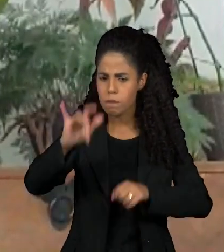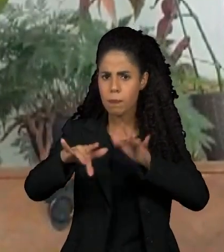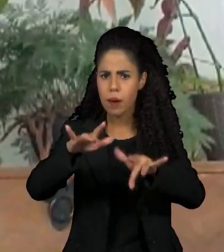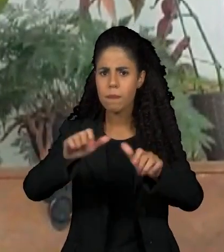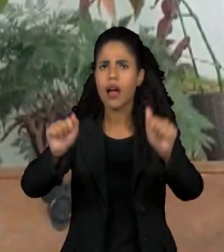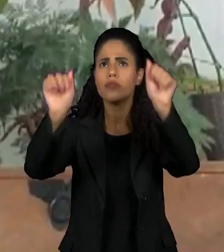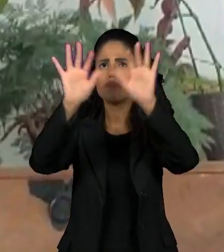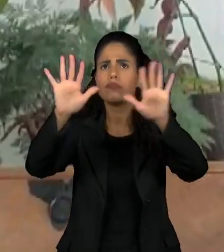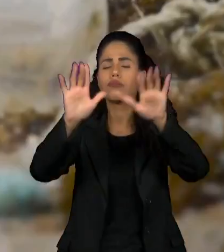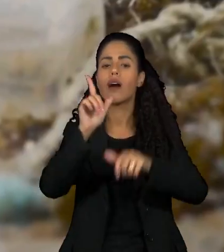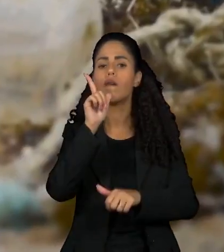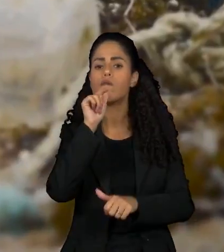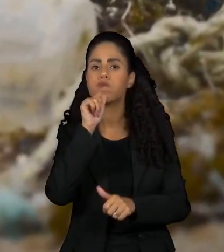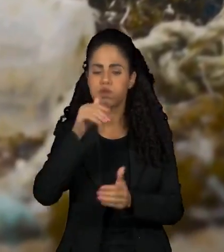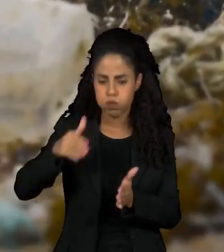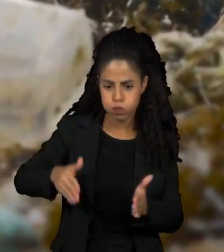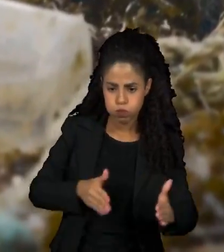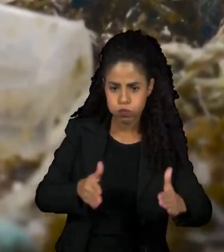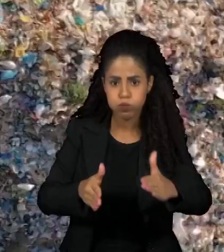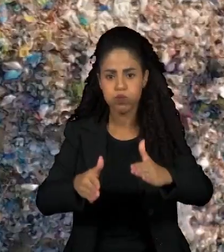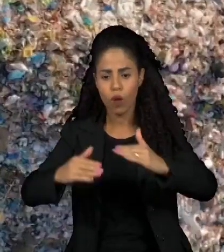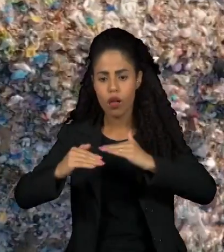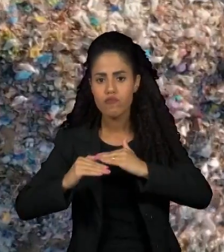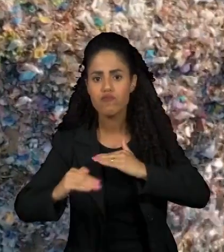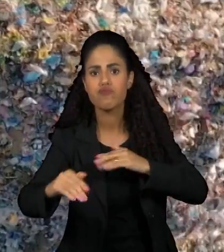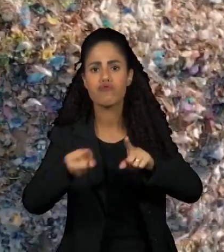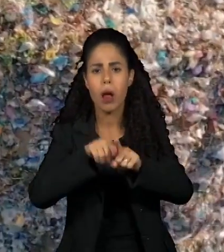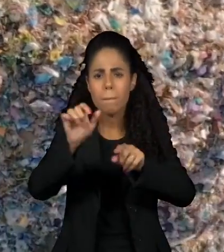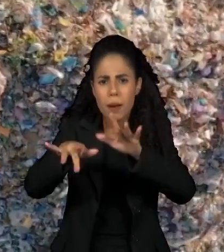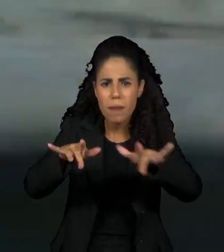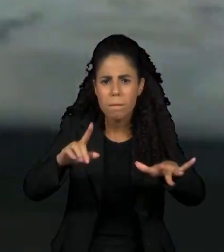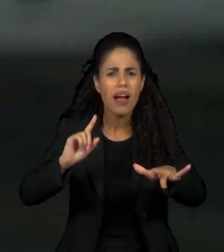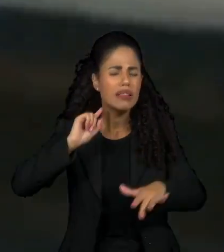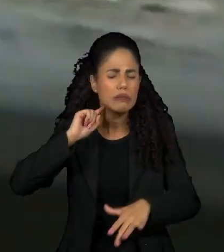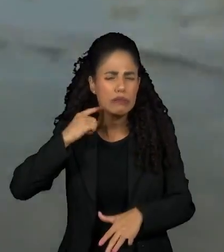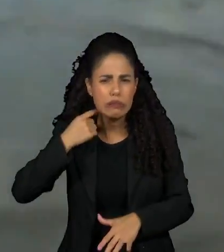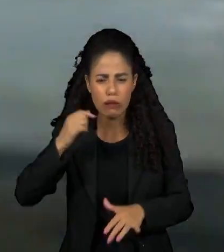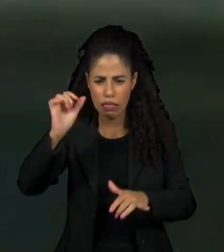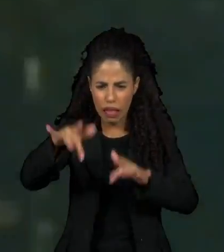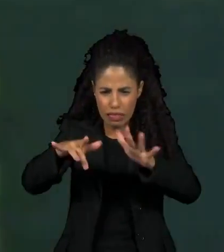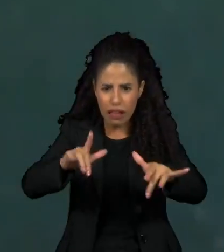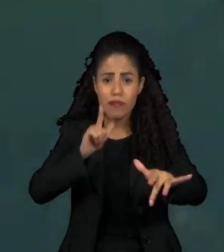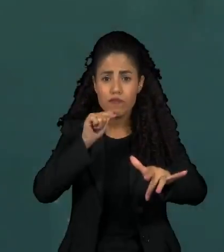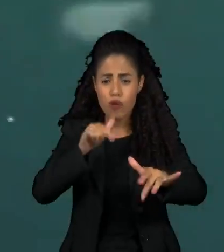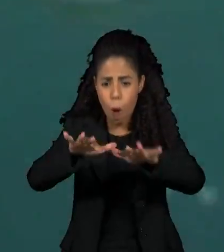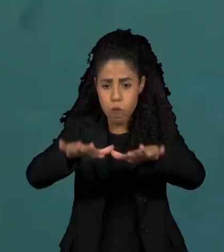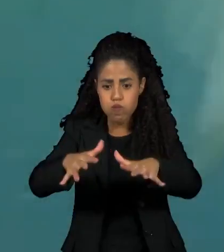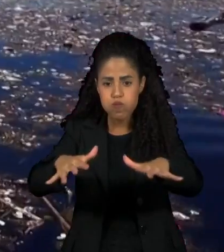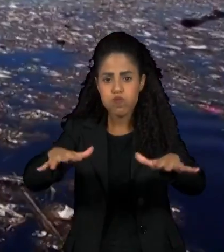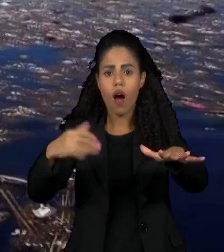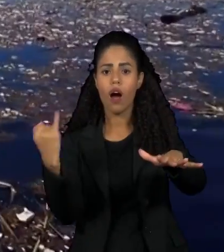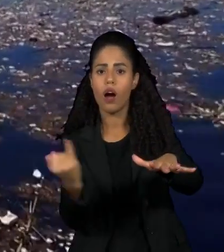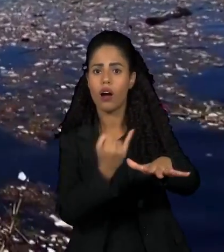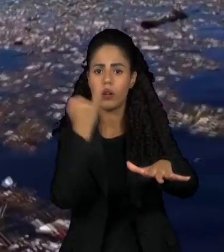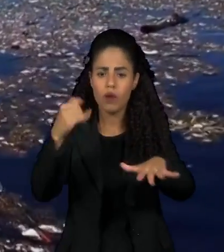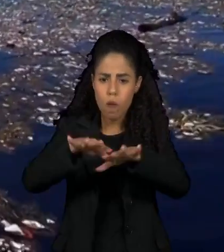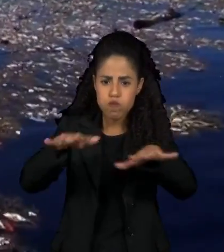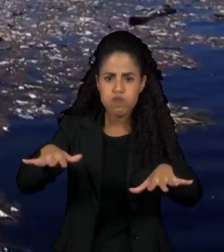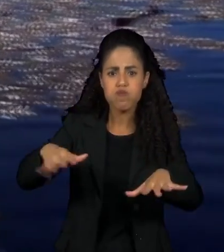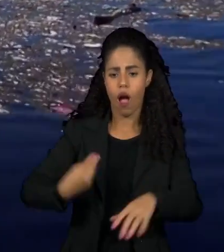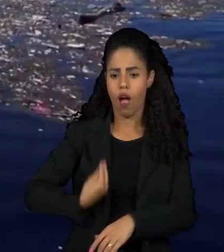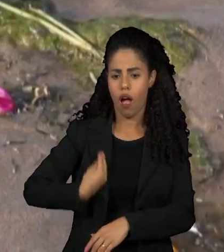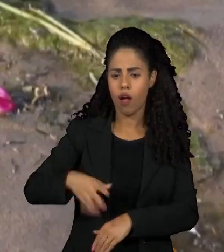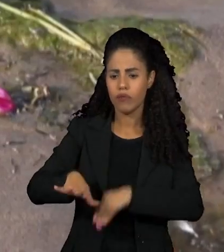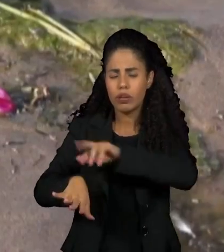ecossistemas marinhos, terrestres, poluem o solo, a água, que são fundamentais para a manutenção da vida na Terra,